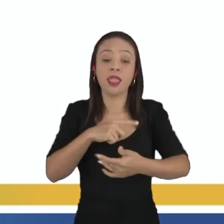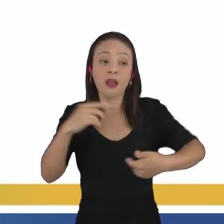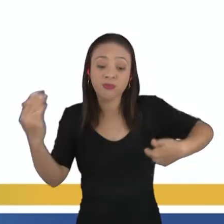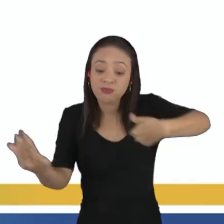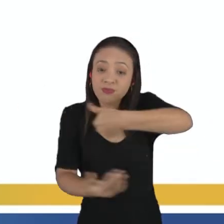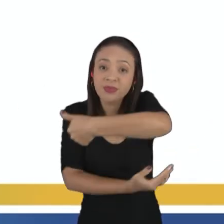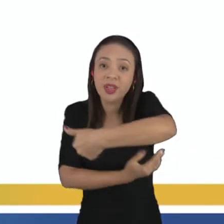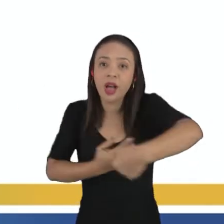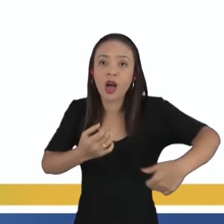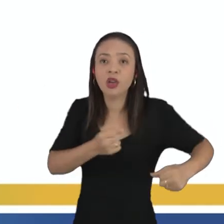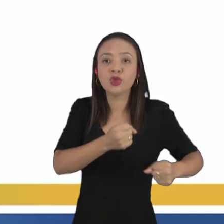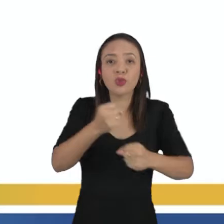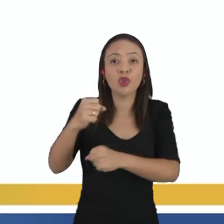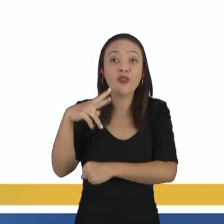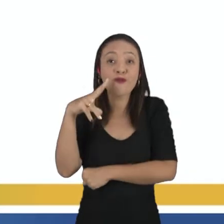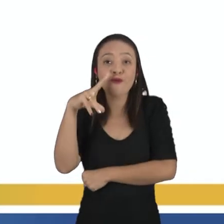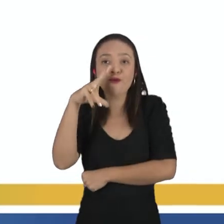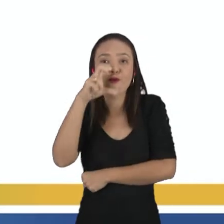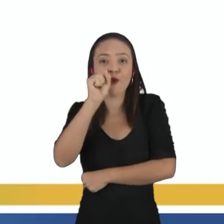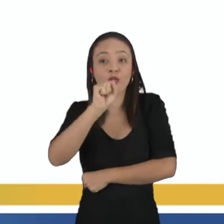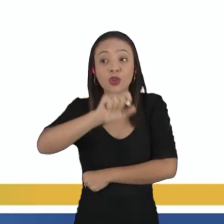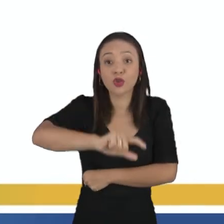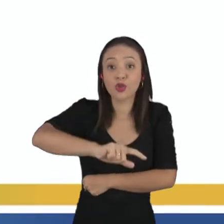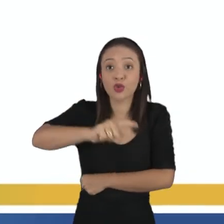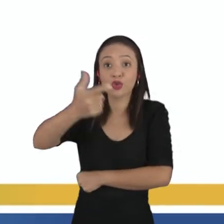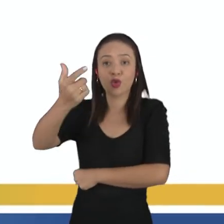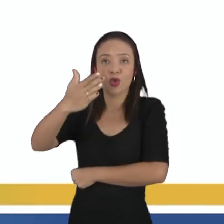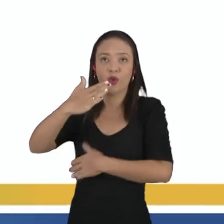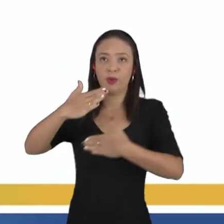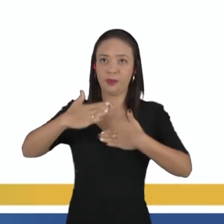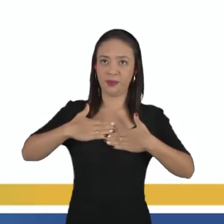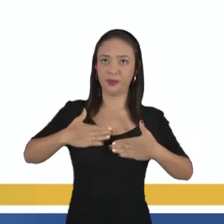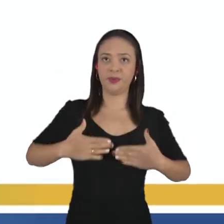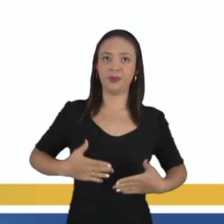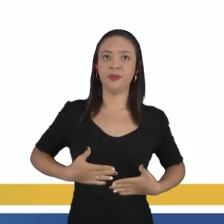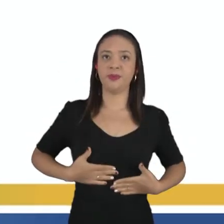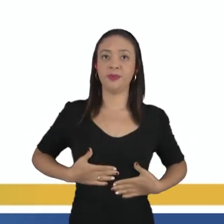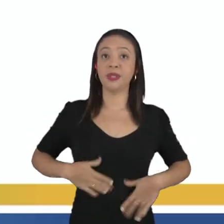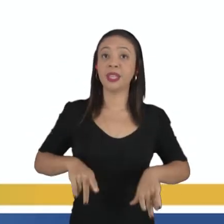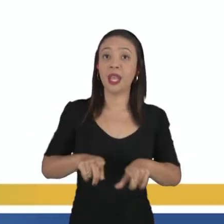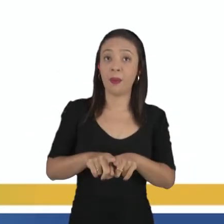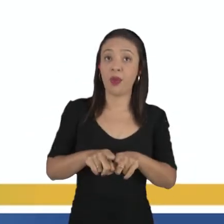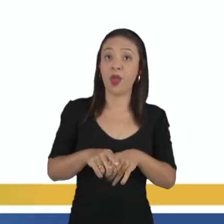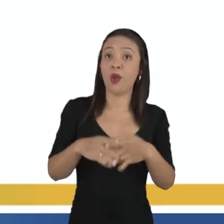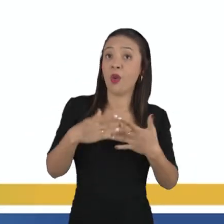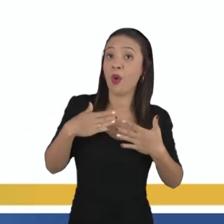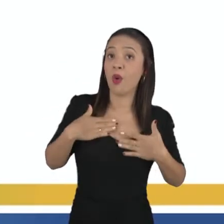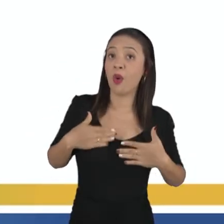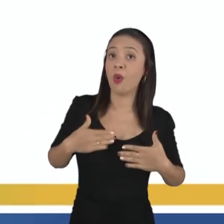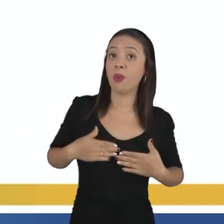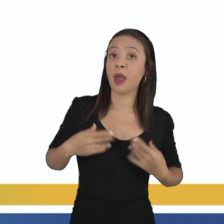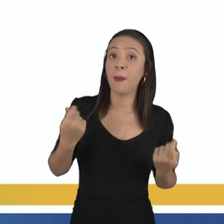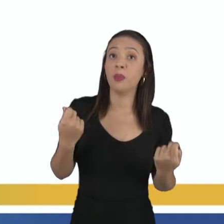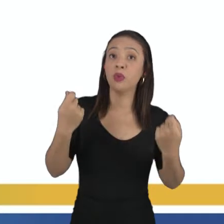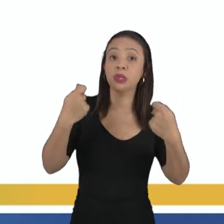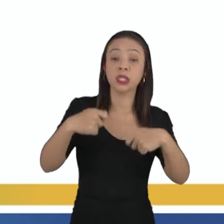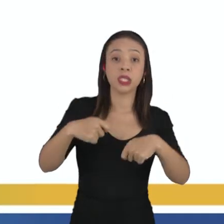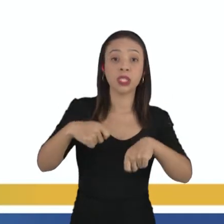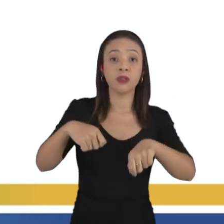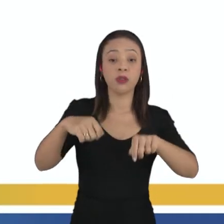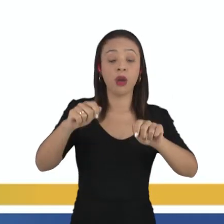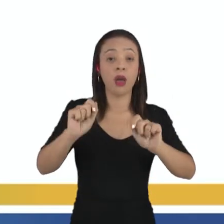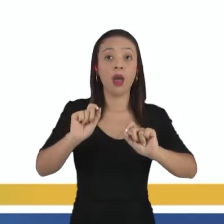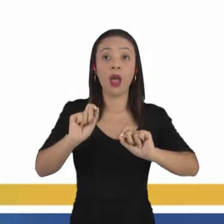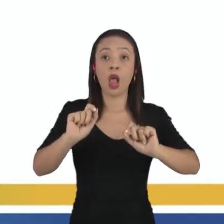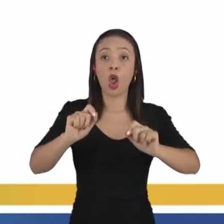relações de poder sobre outros corpos. É com o corpo que se vem a realizar atos